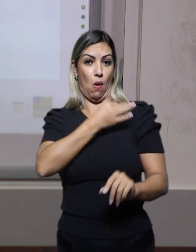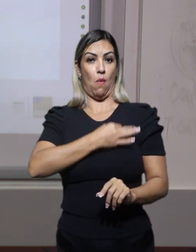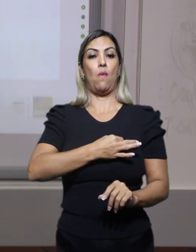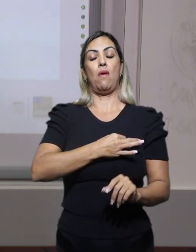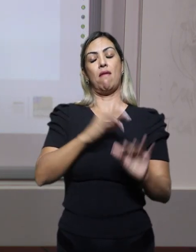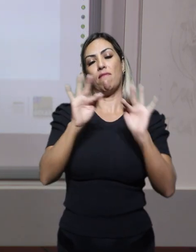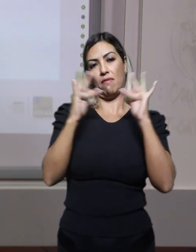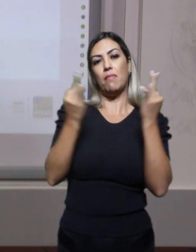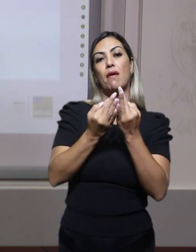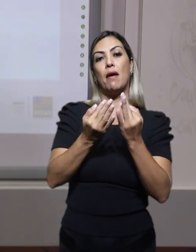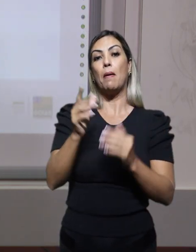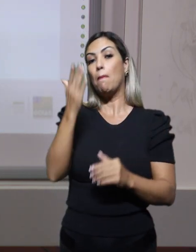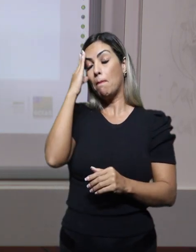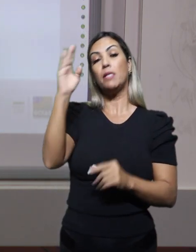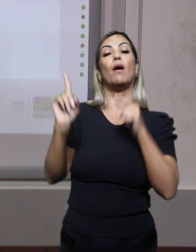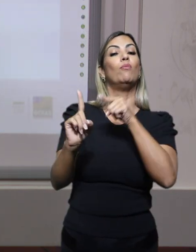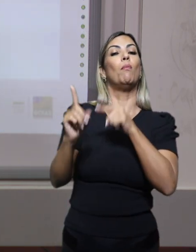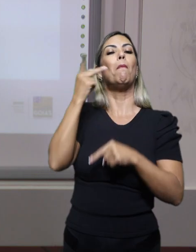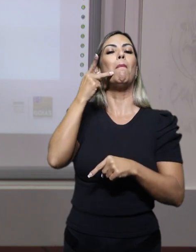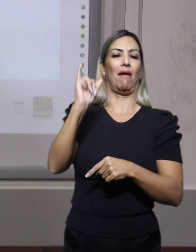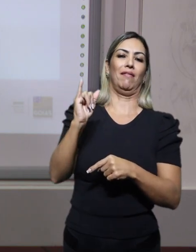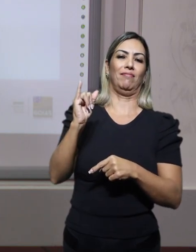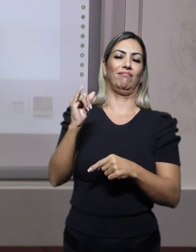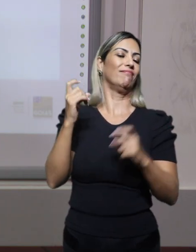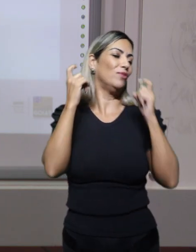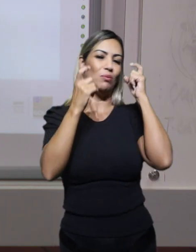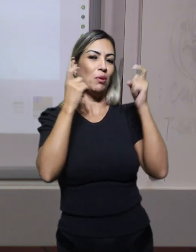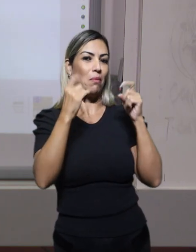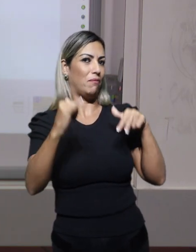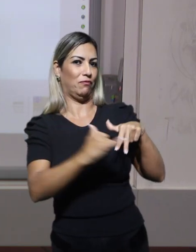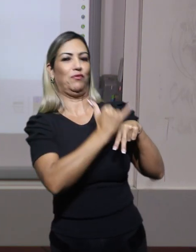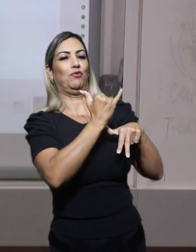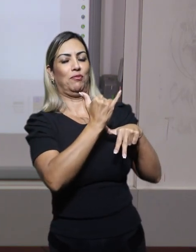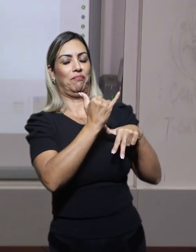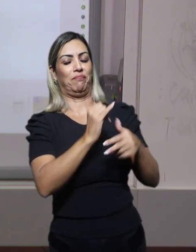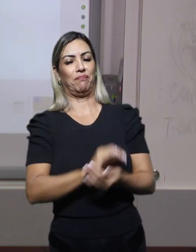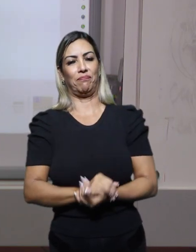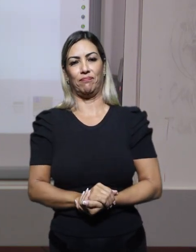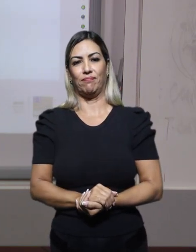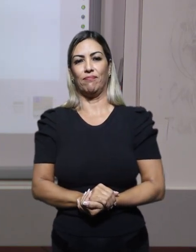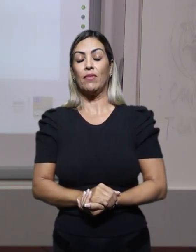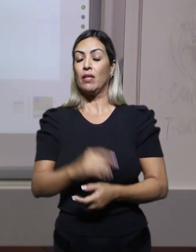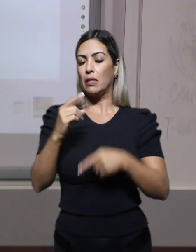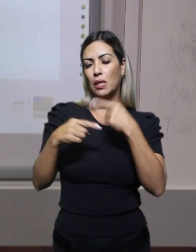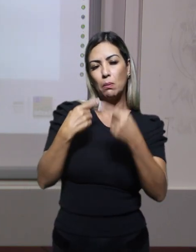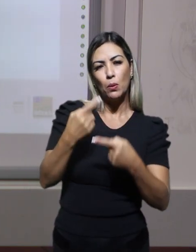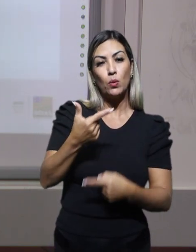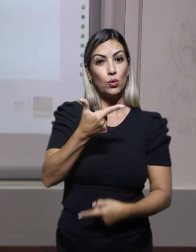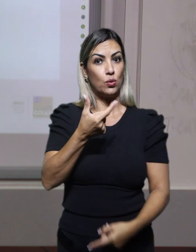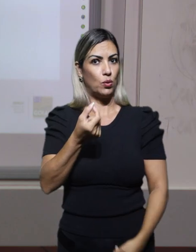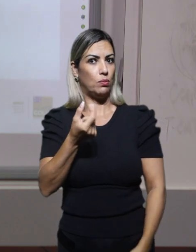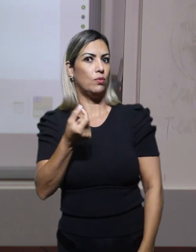do pai. Pouco se preocupava com a vítima. Somente depois de